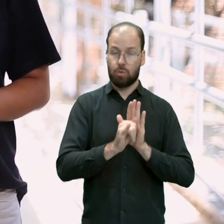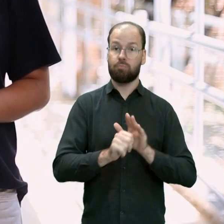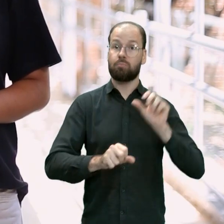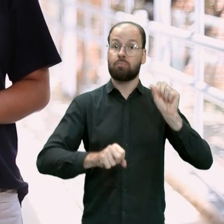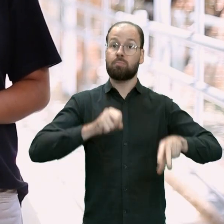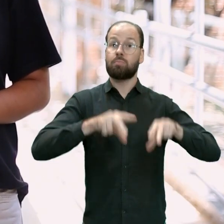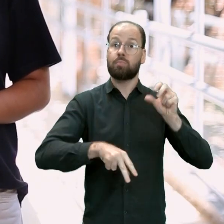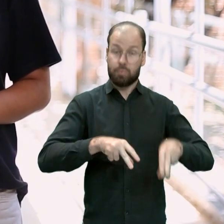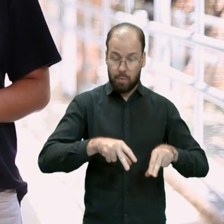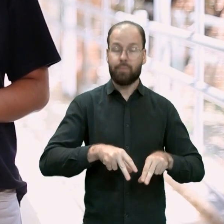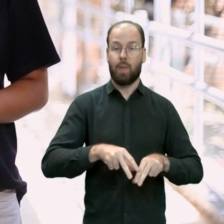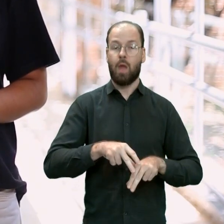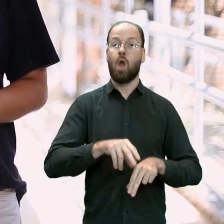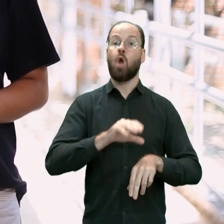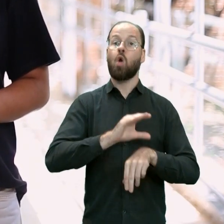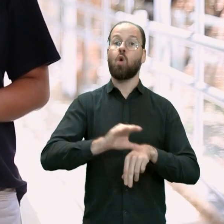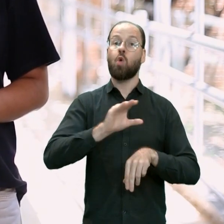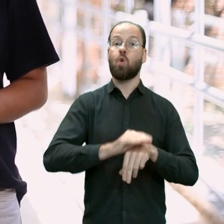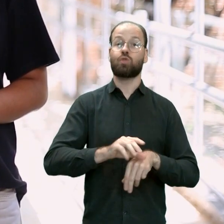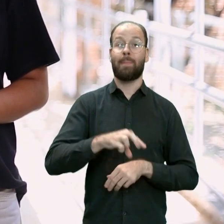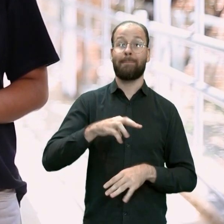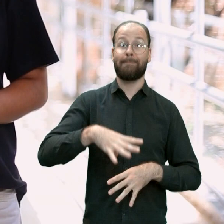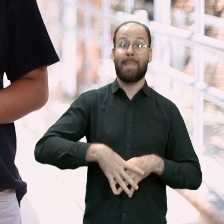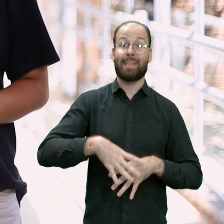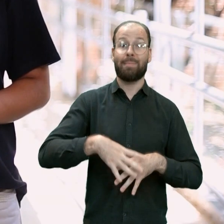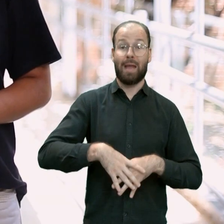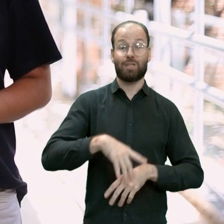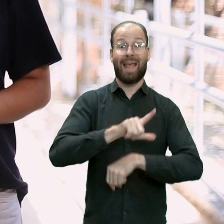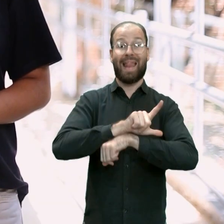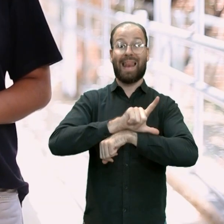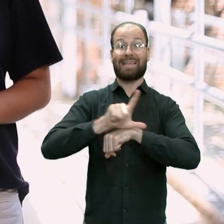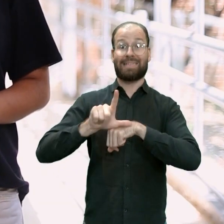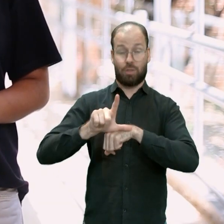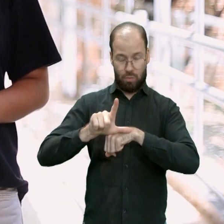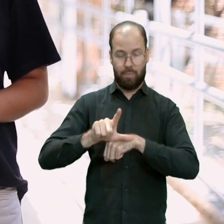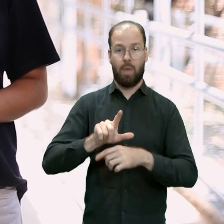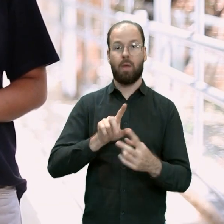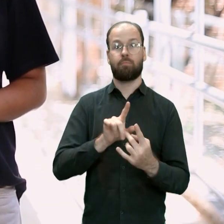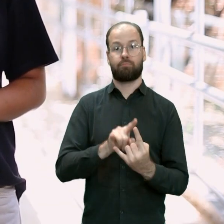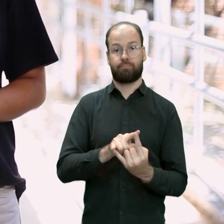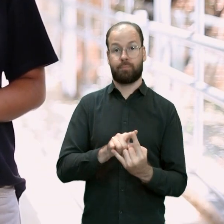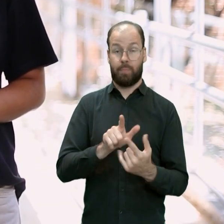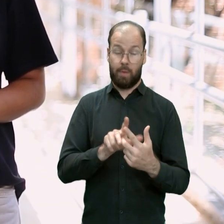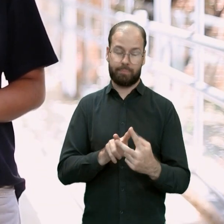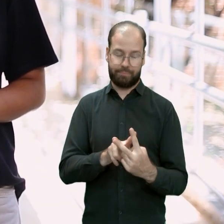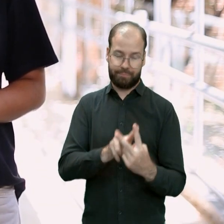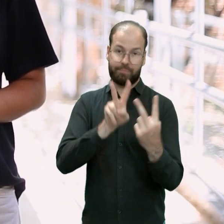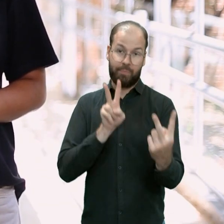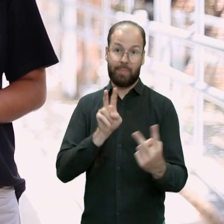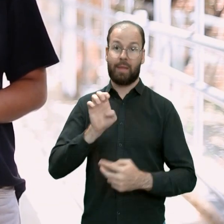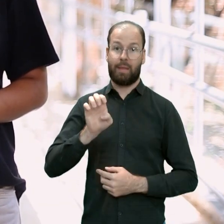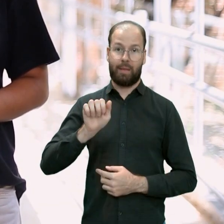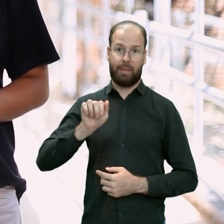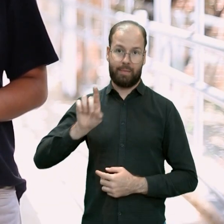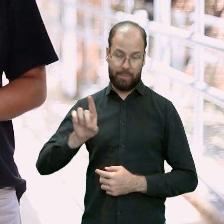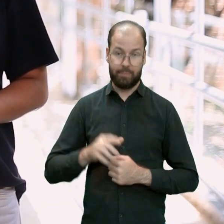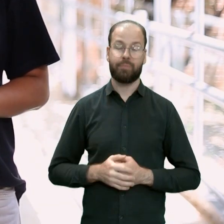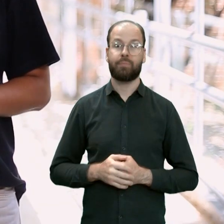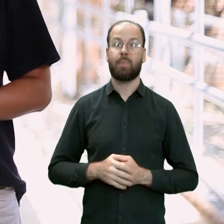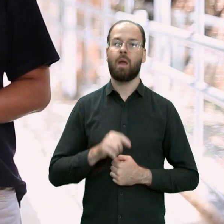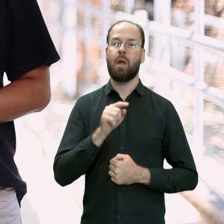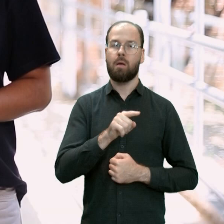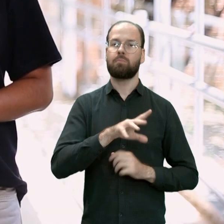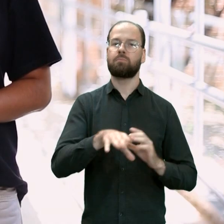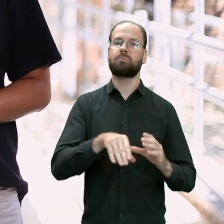de Matemática Licenciatura, na modalidade EAD. A graduação é oferecida pela Universidade Aberta do Brasil e conta